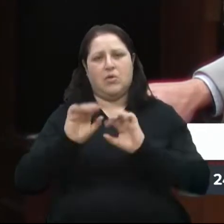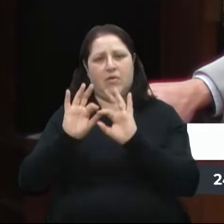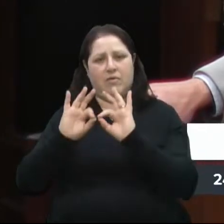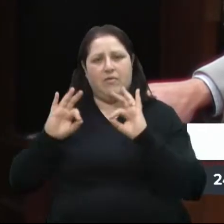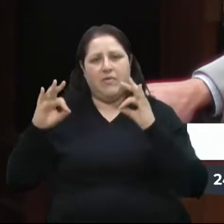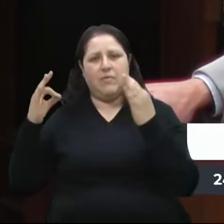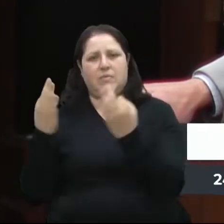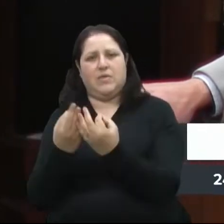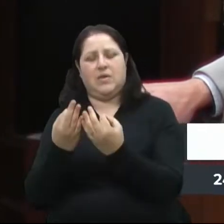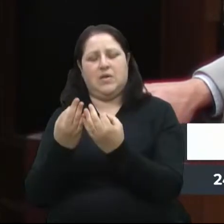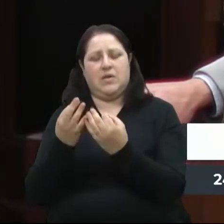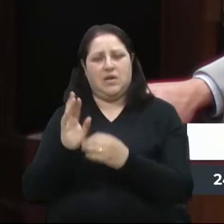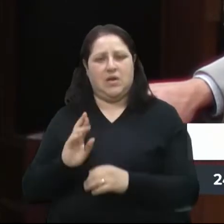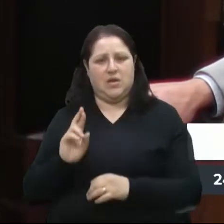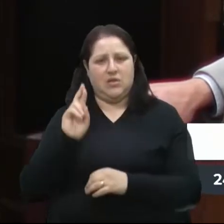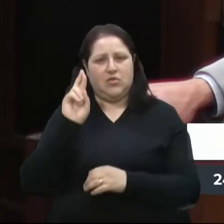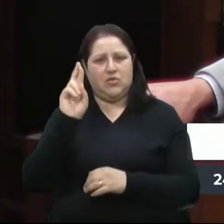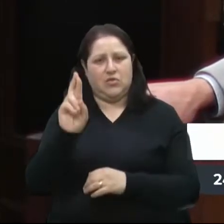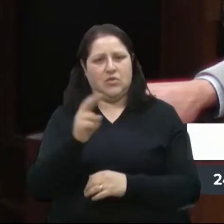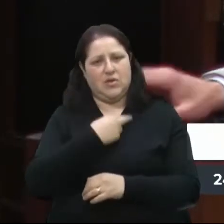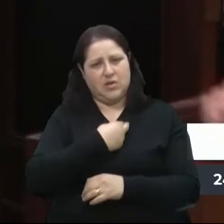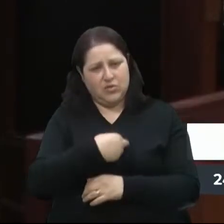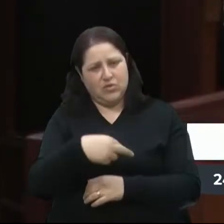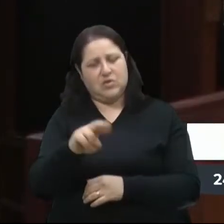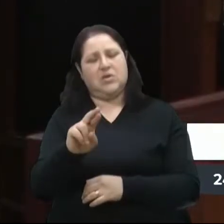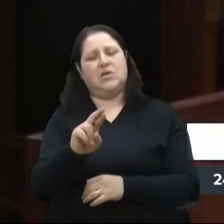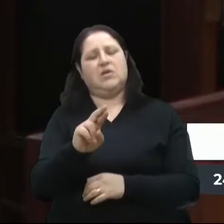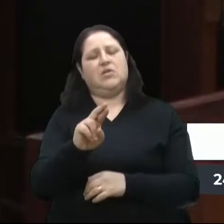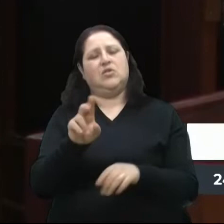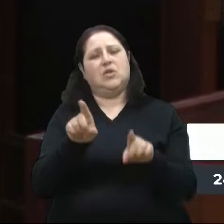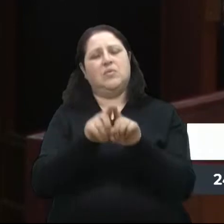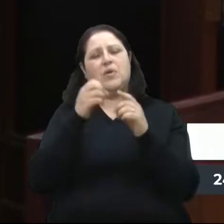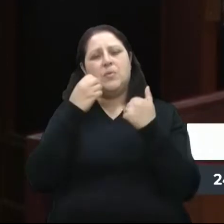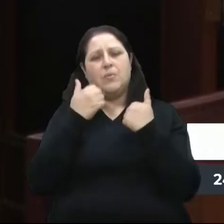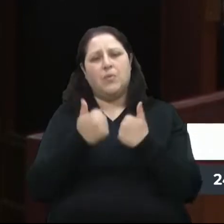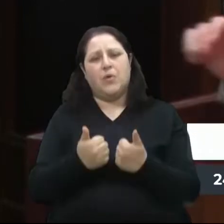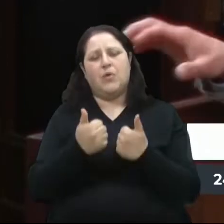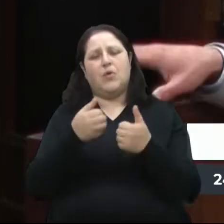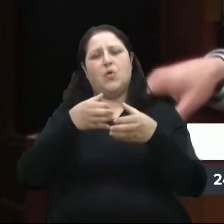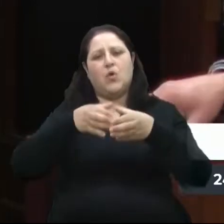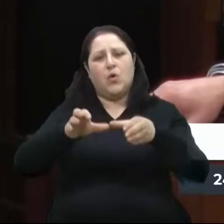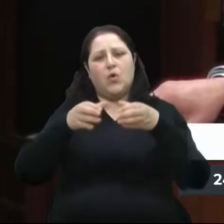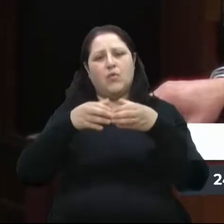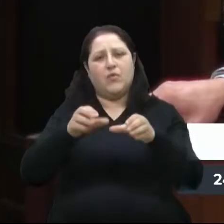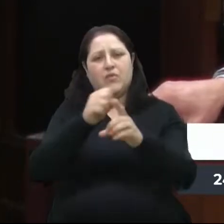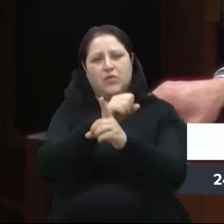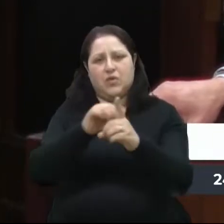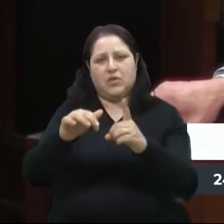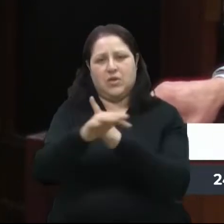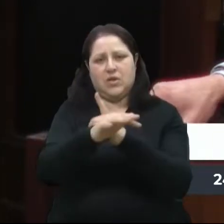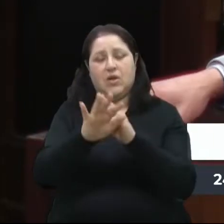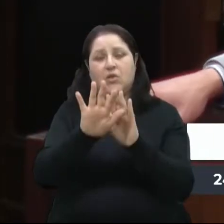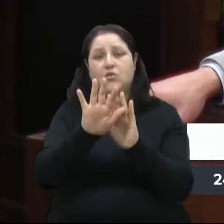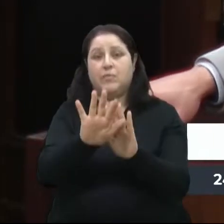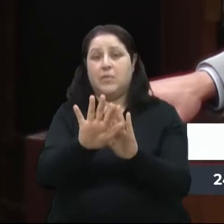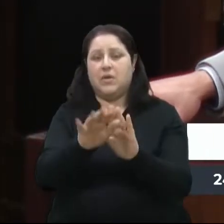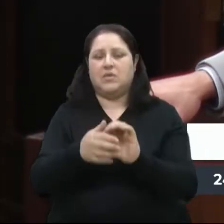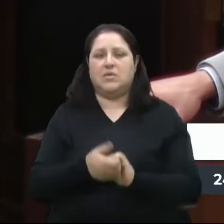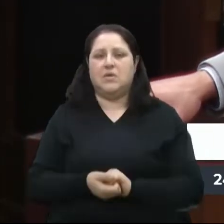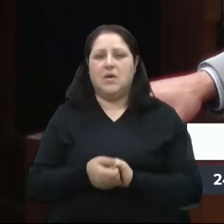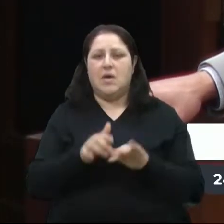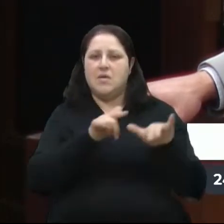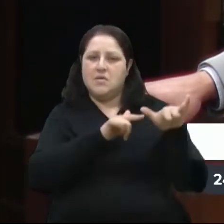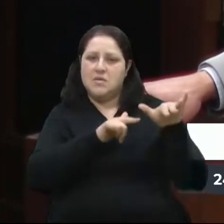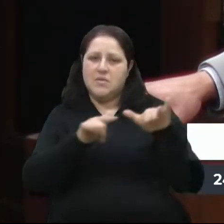a religiosidade e o bom convívio em sociedade. Mas, essa